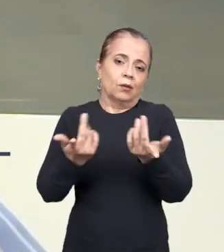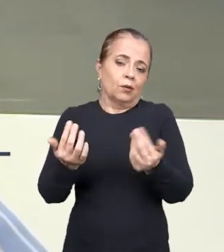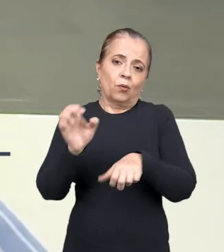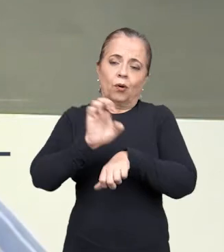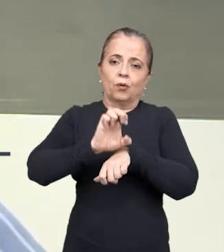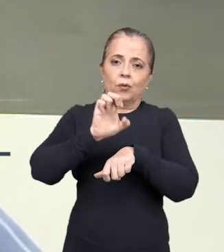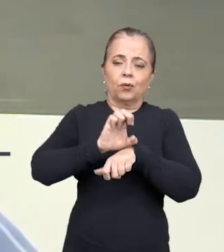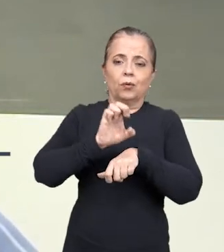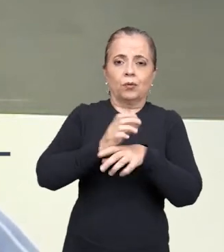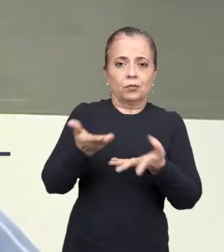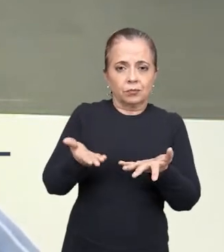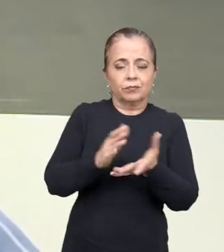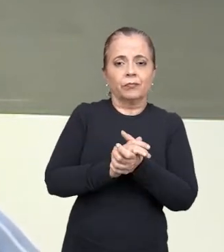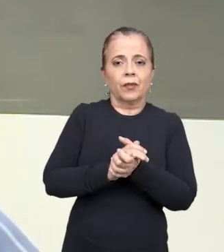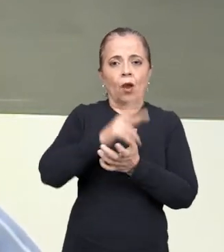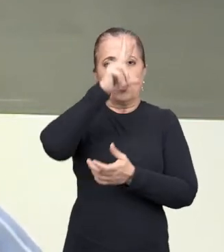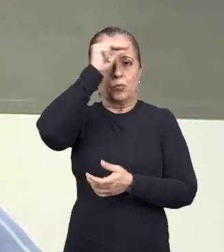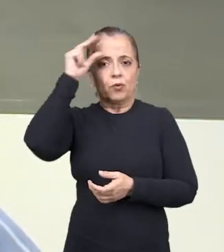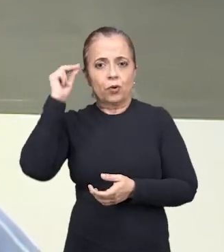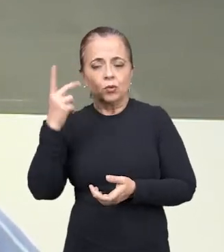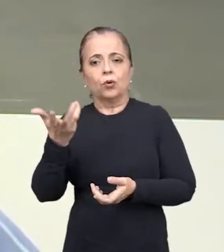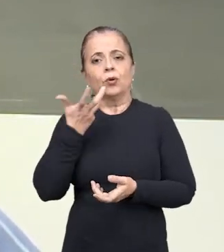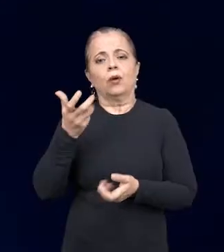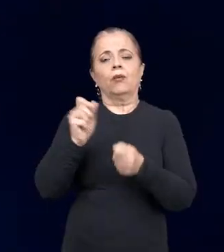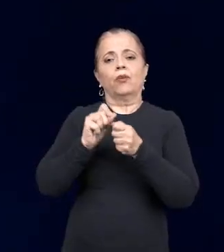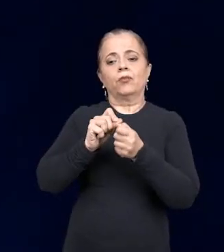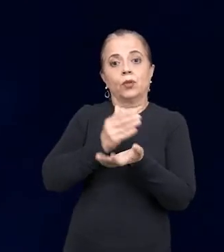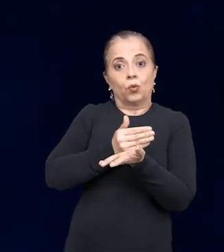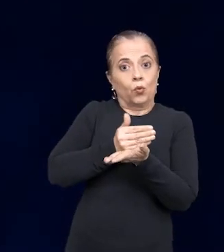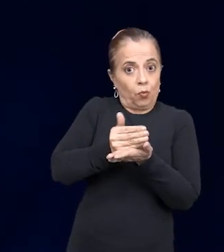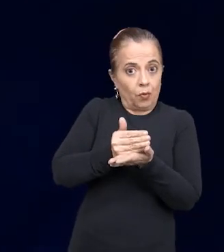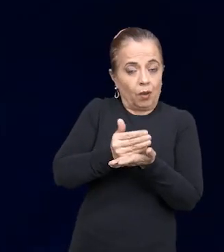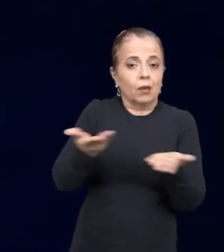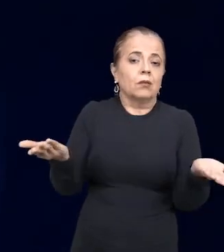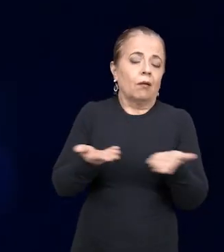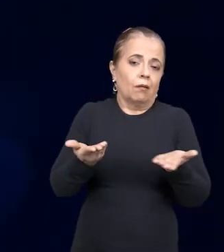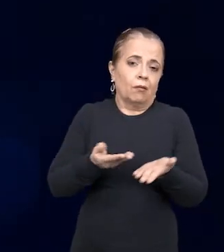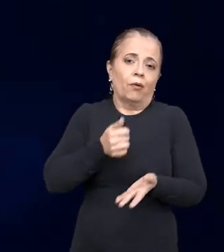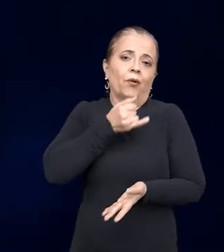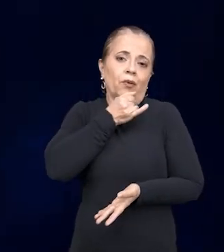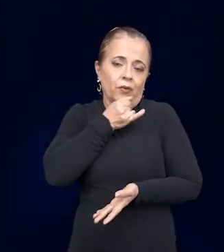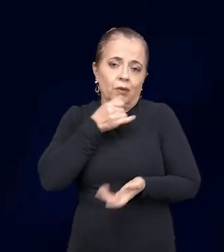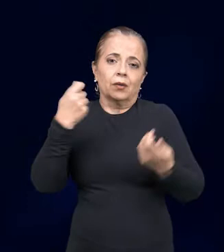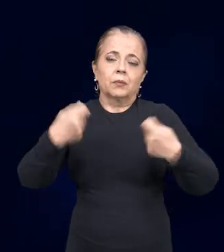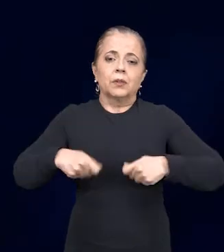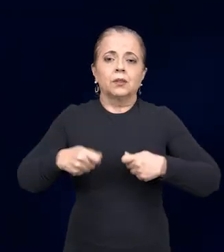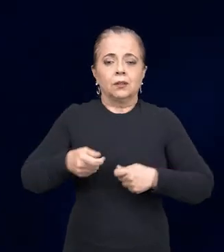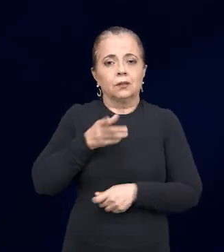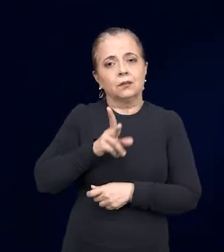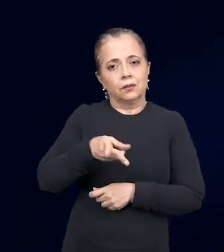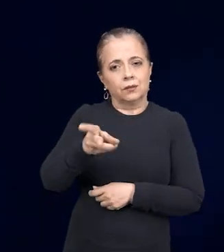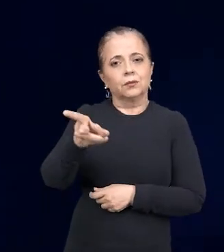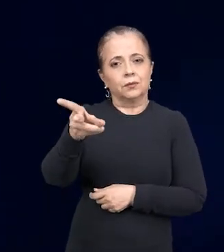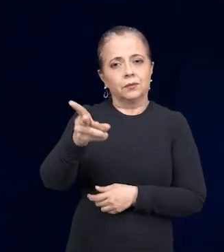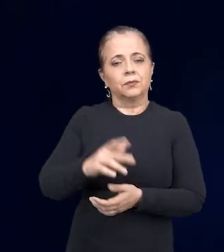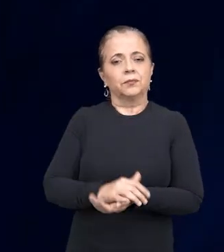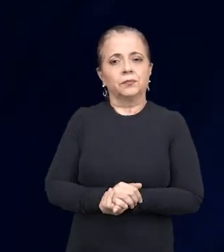próprio gestor se propôs a fazer isso no início da pandemia, né? De